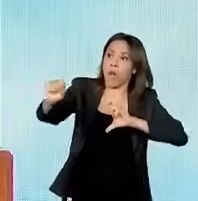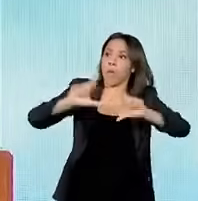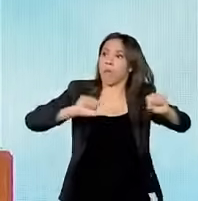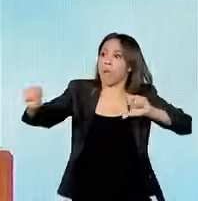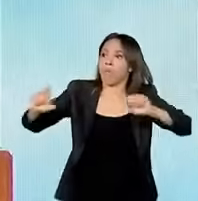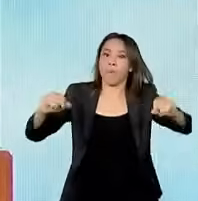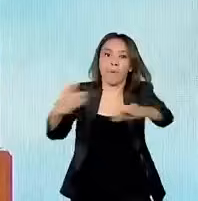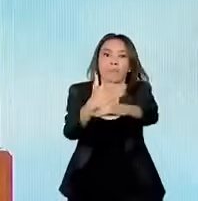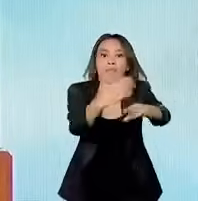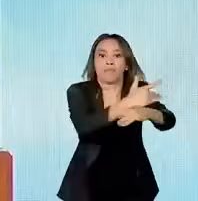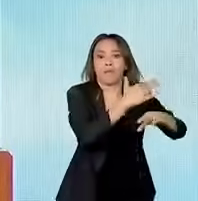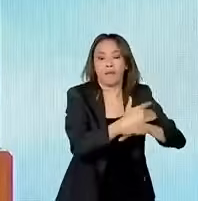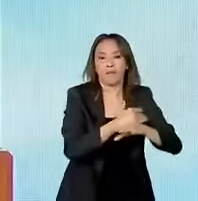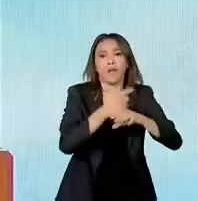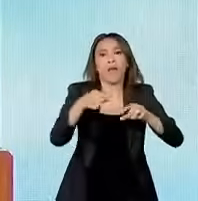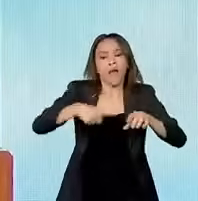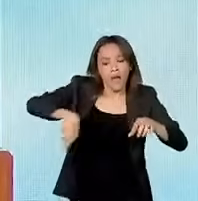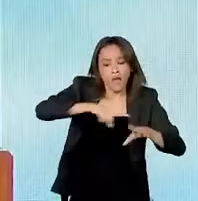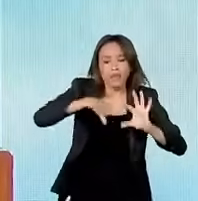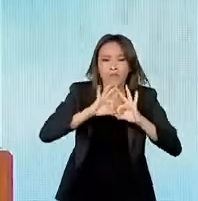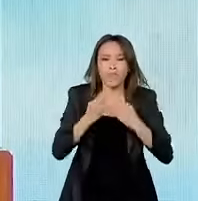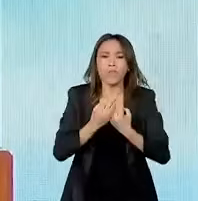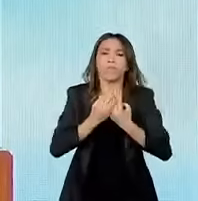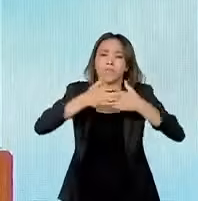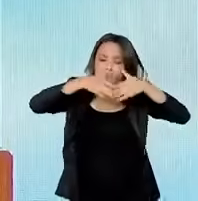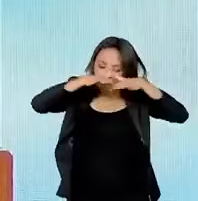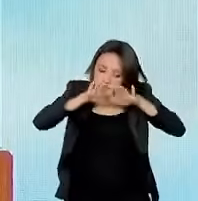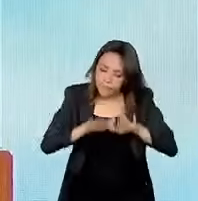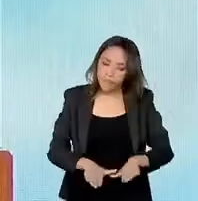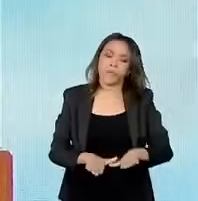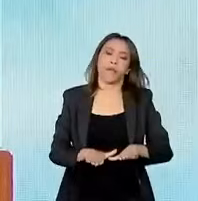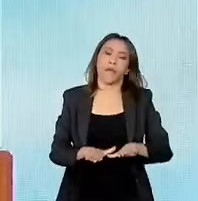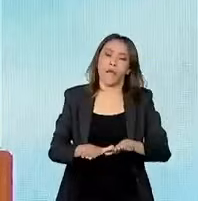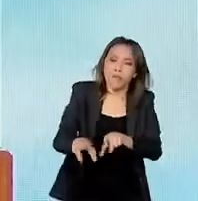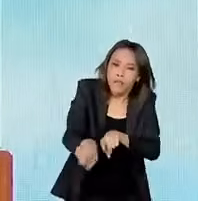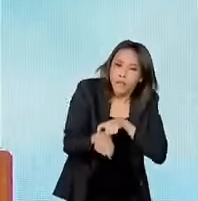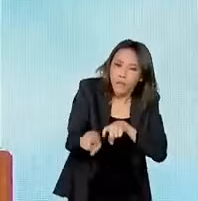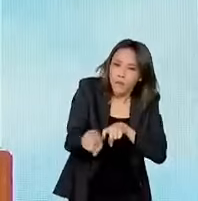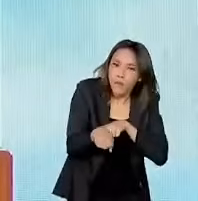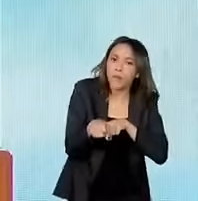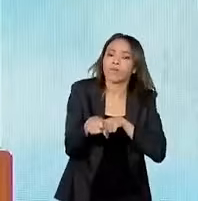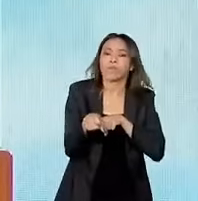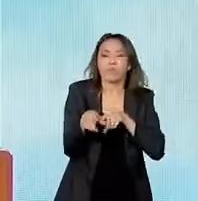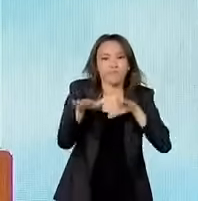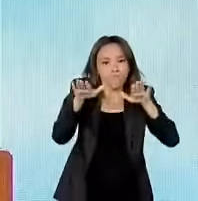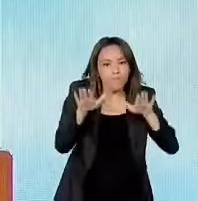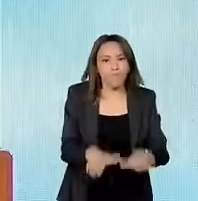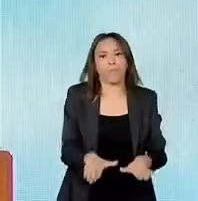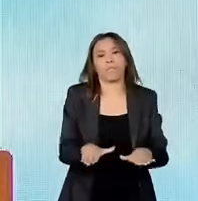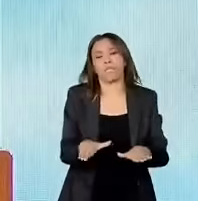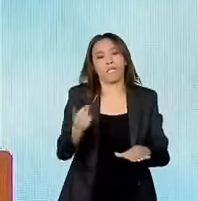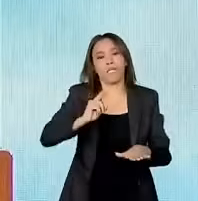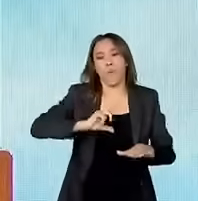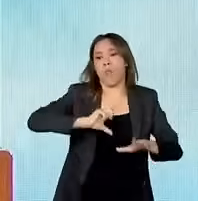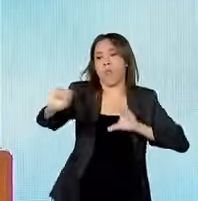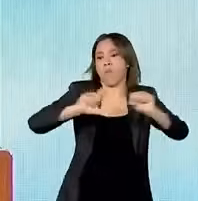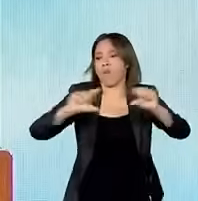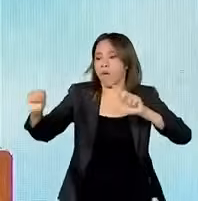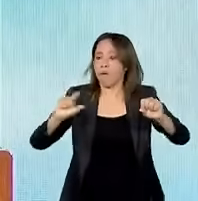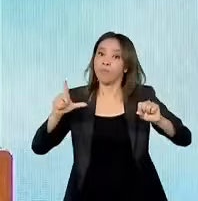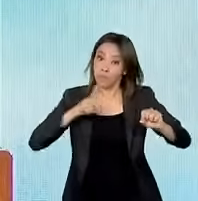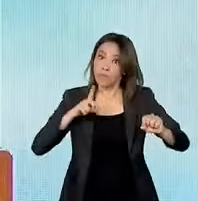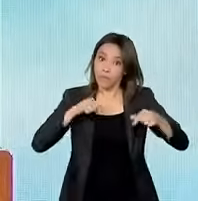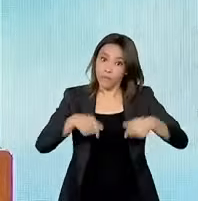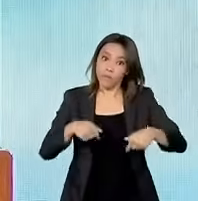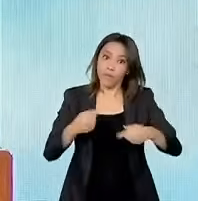podem permanecer na roça, pode permanecer no campo, tendo qualidade de